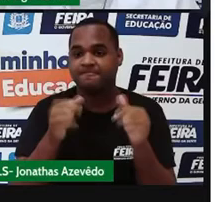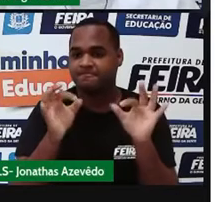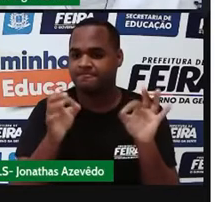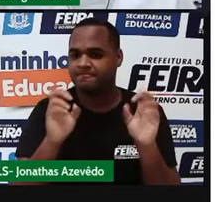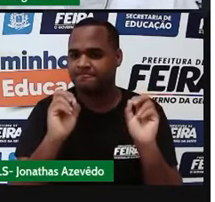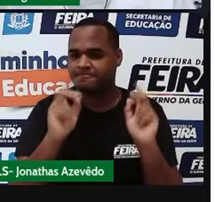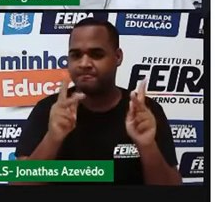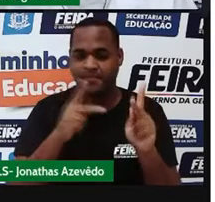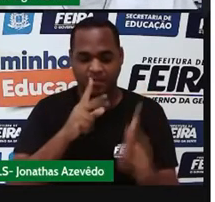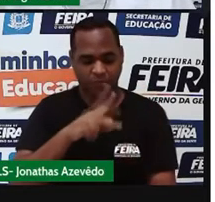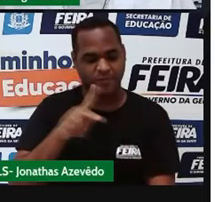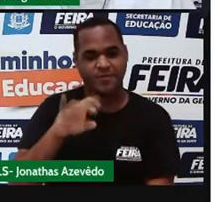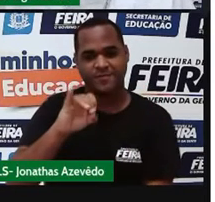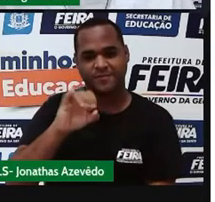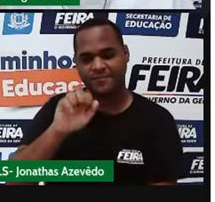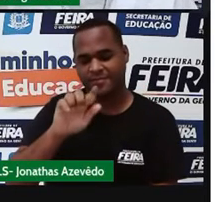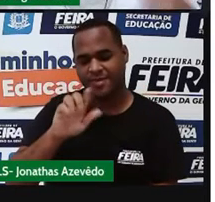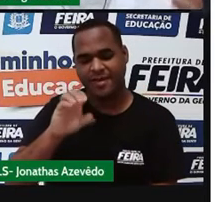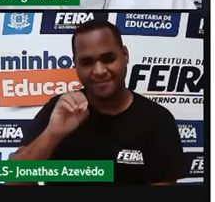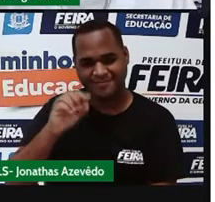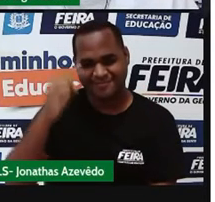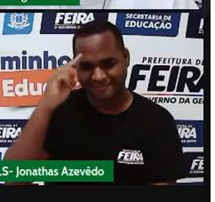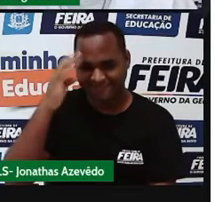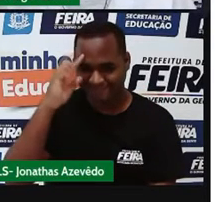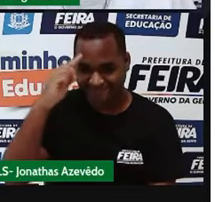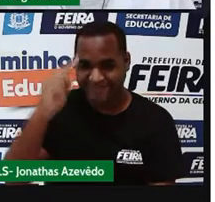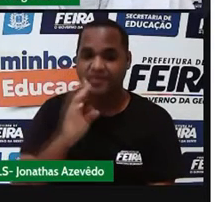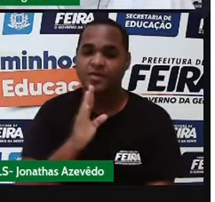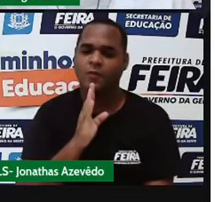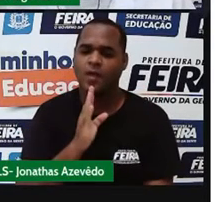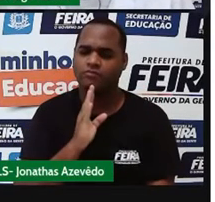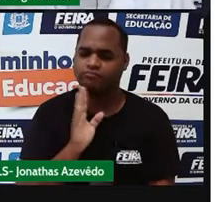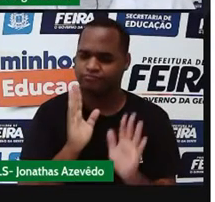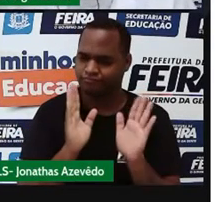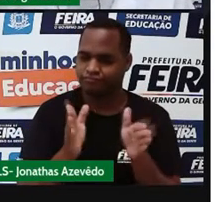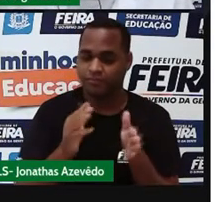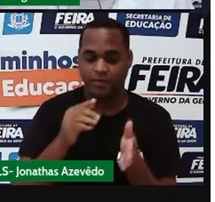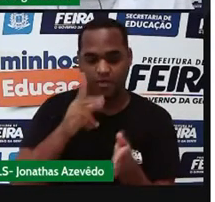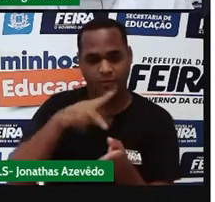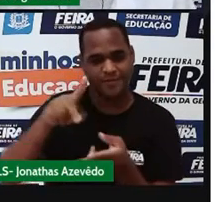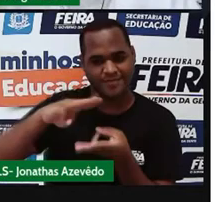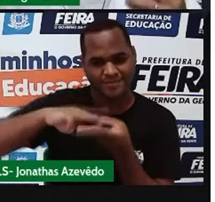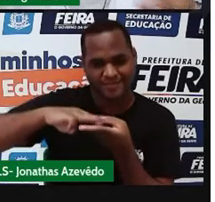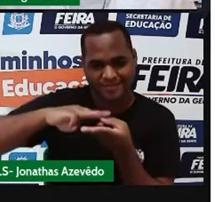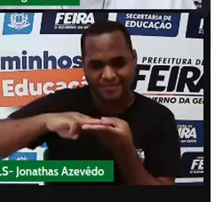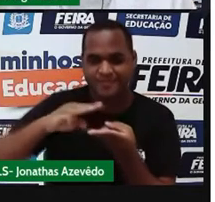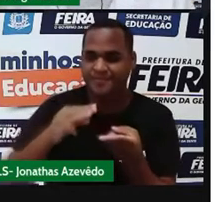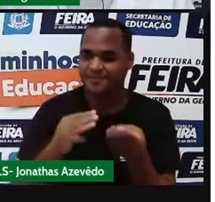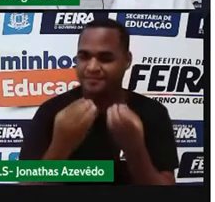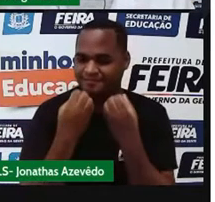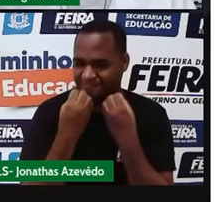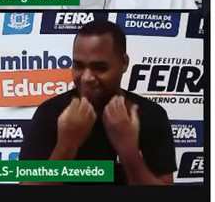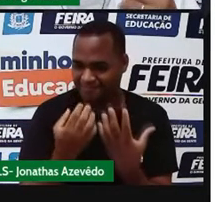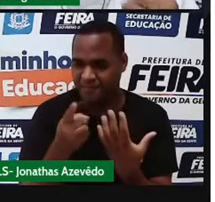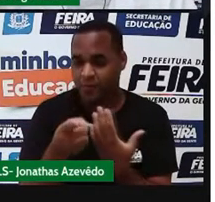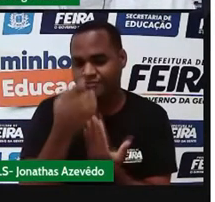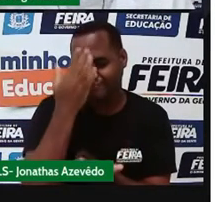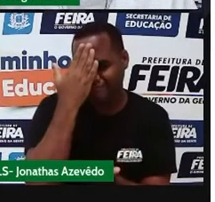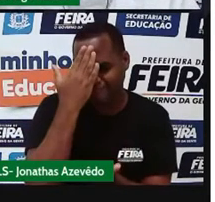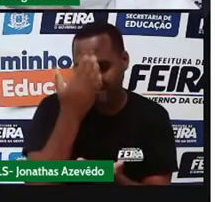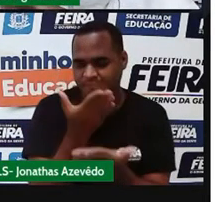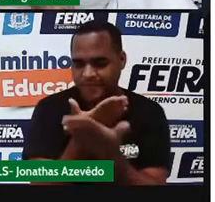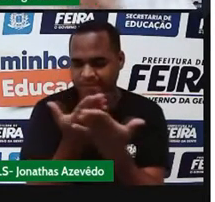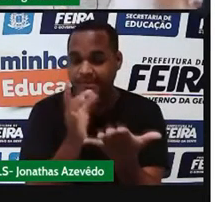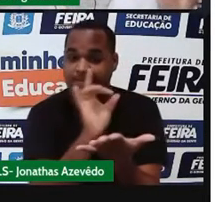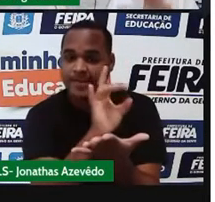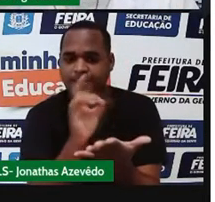eu sou o próprio sonhar com Ramos como você já deve me conhecer o professor de matemática que eu sei que você